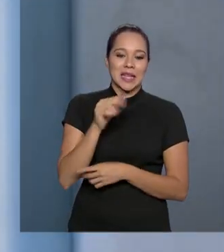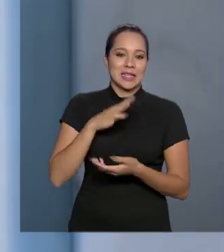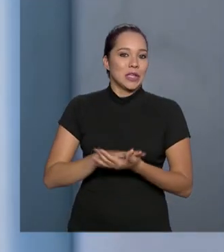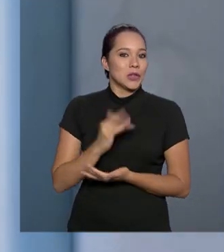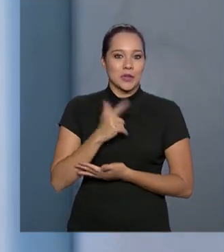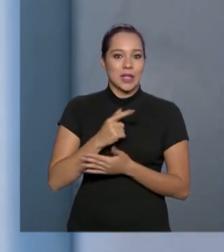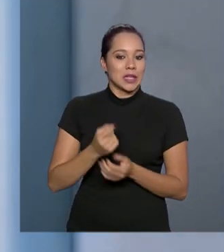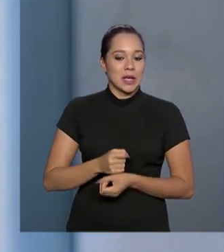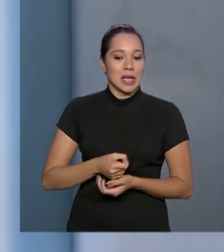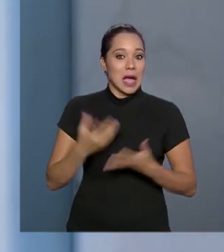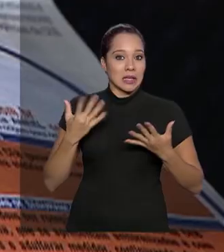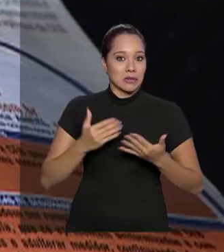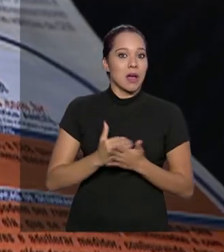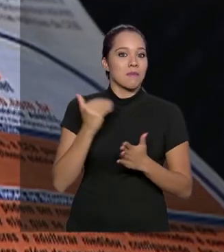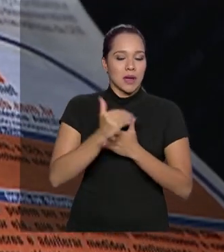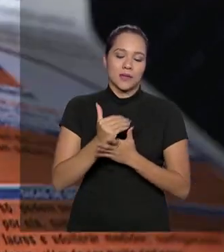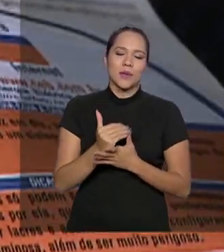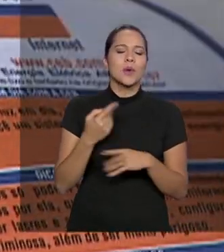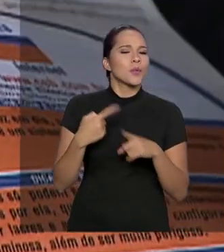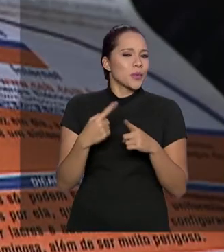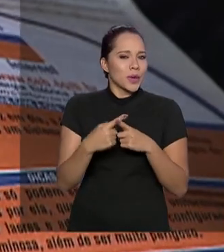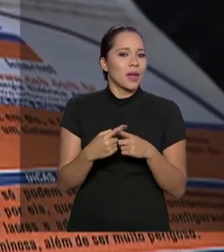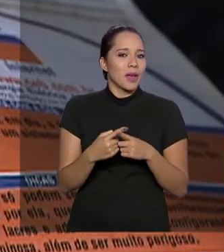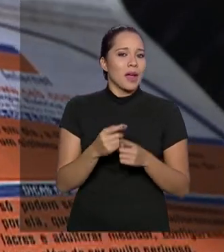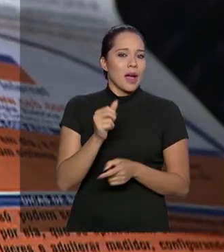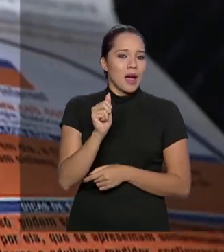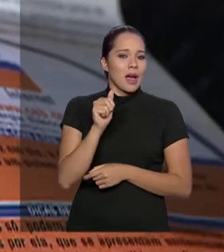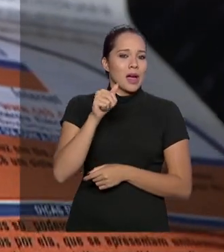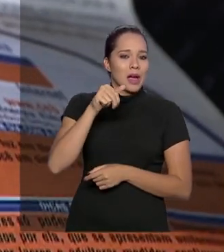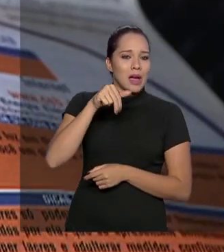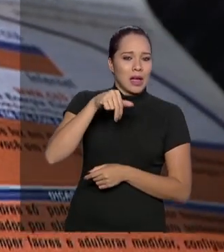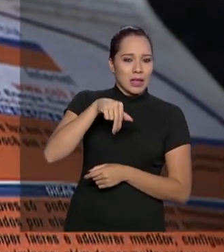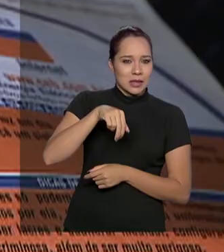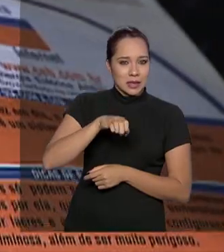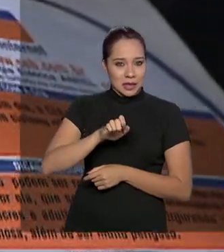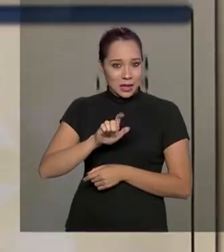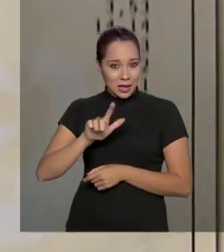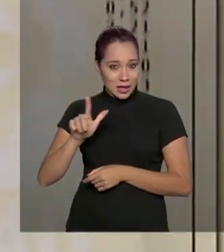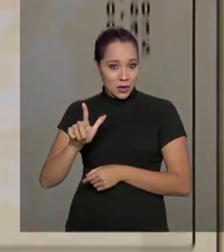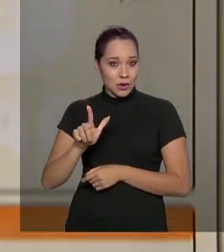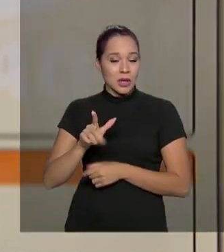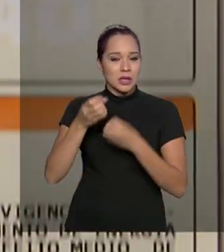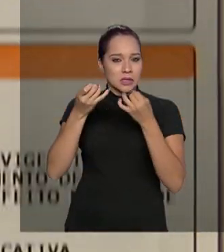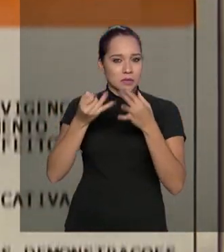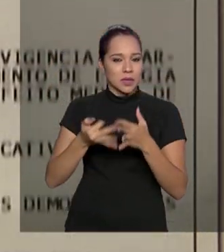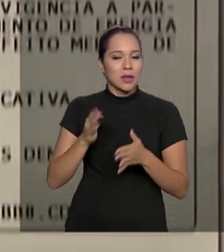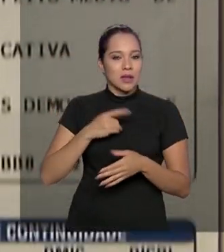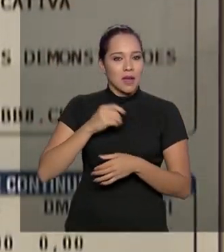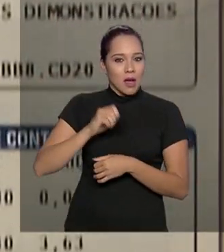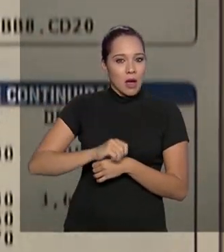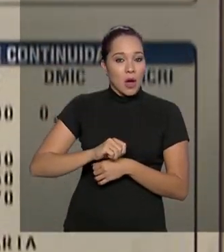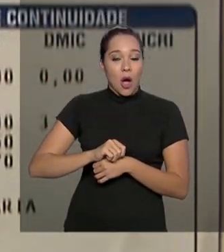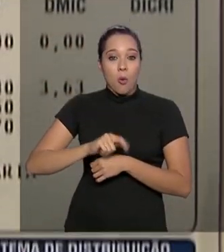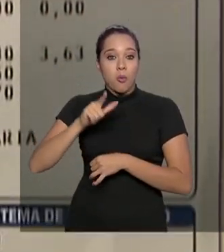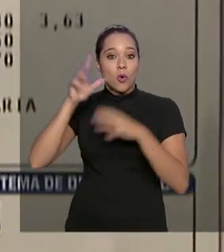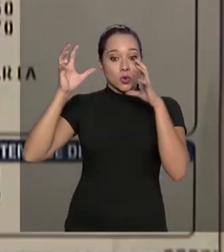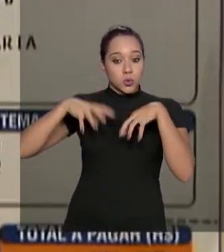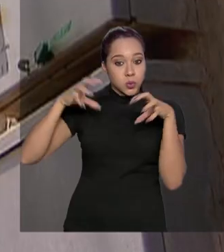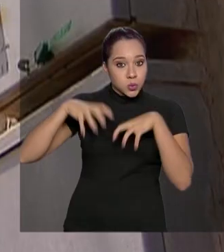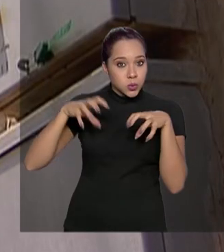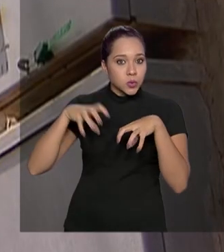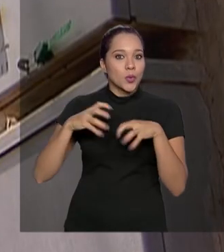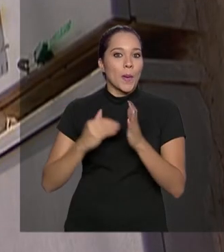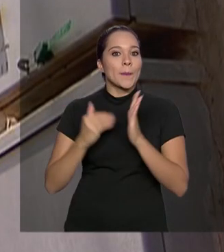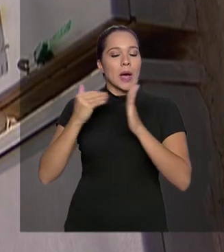consumidores. O motivo, segundo a Agência Nacional de Energia Elétrica, a ANEL, é o aumento das chuvas e da produção